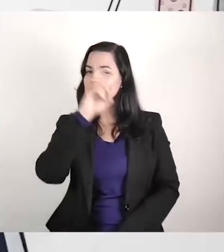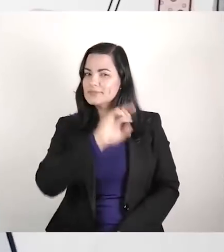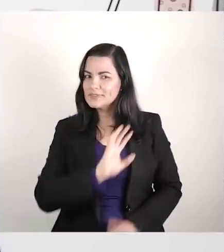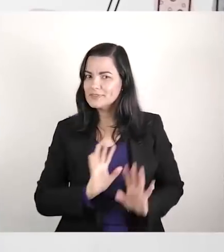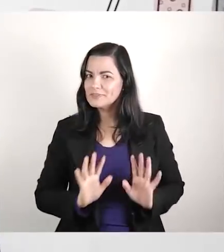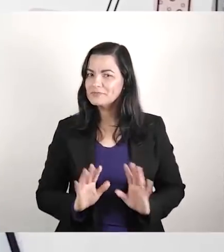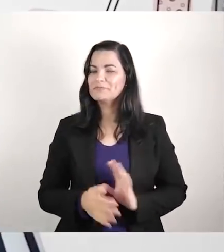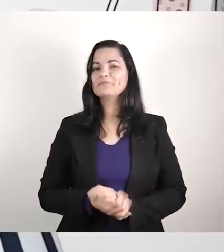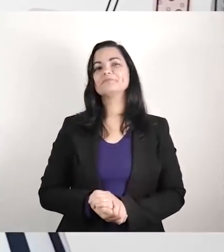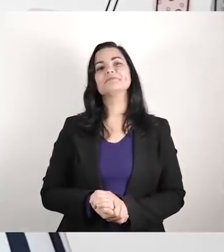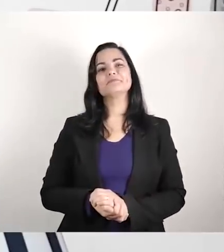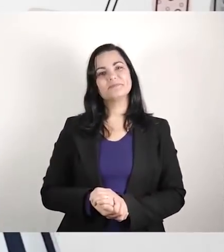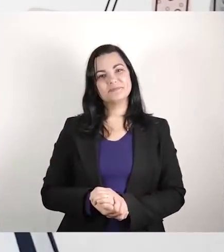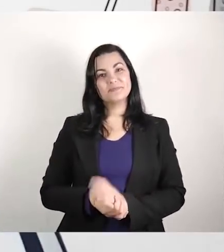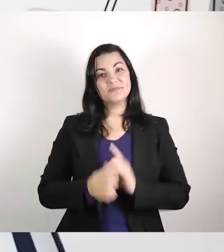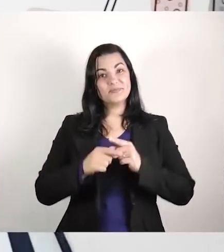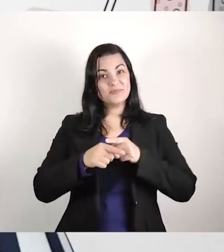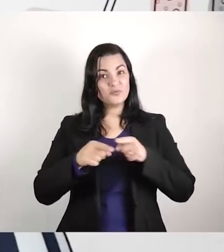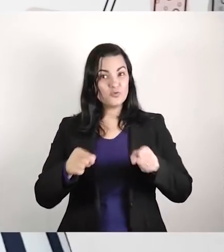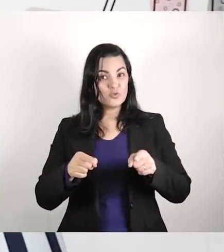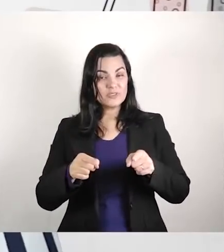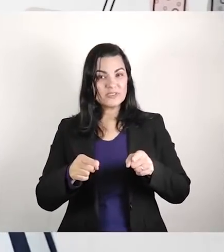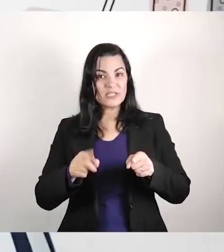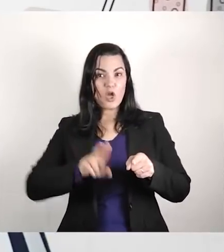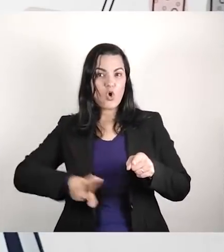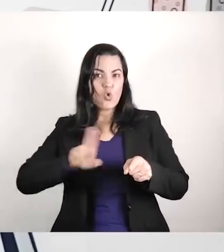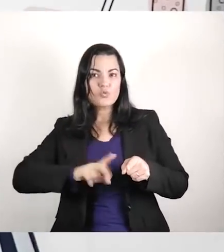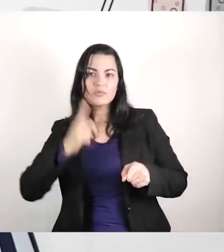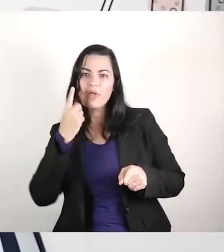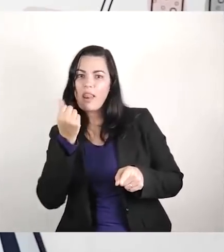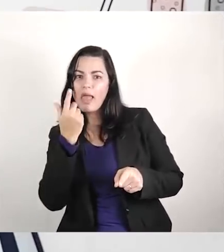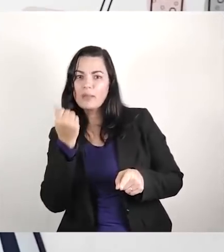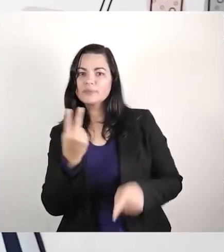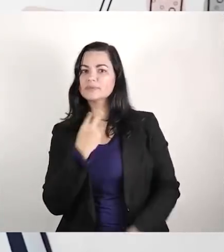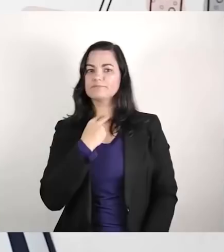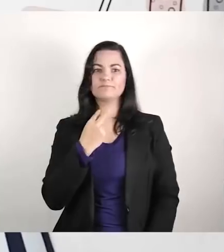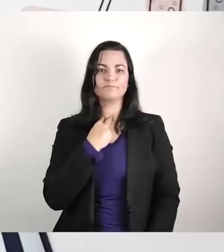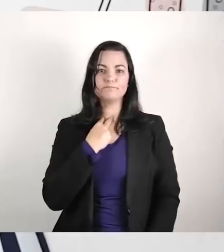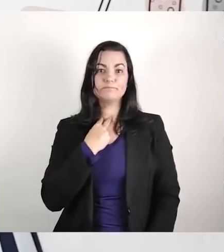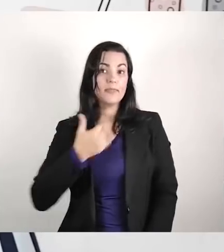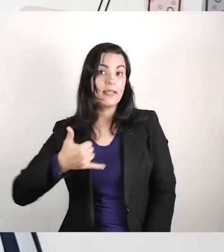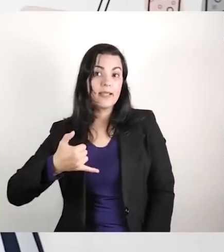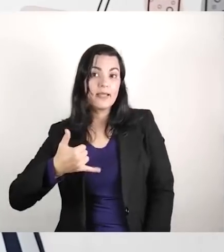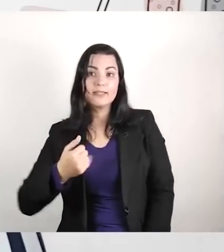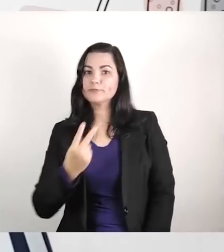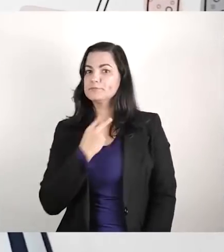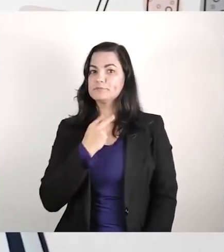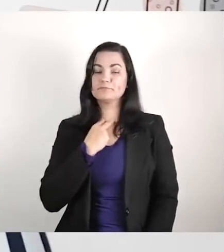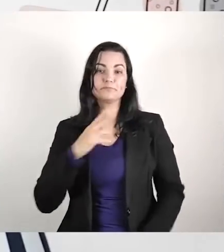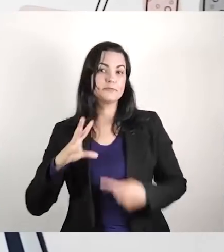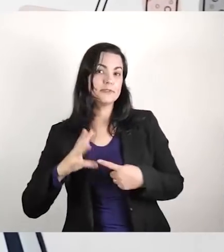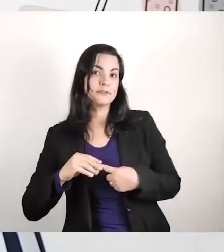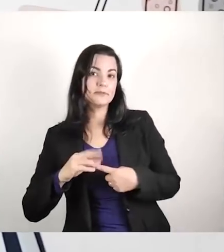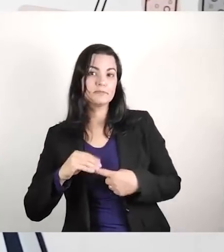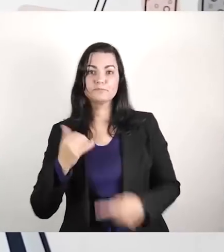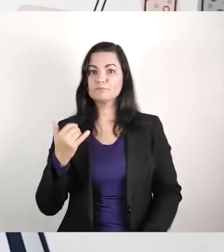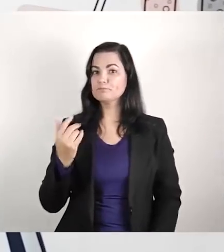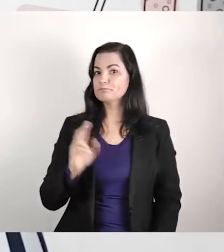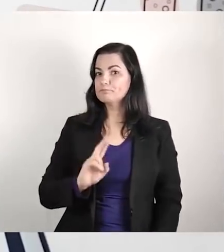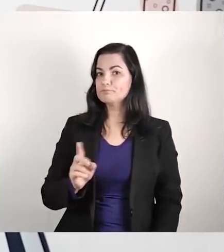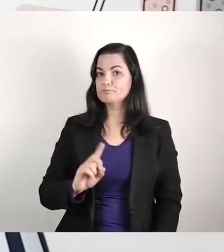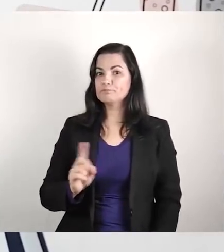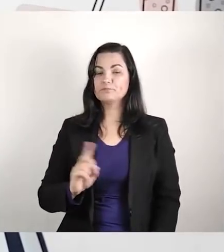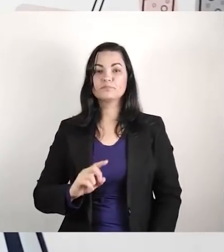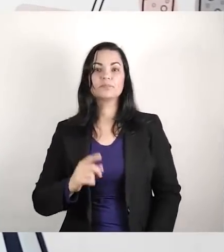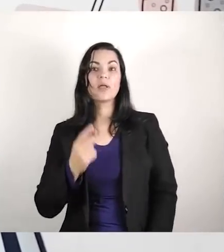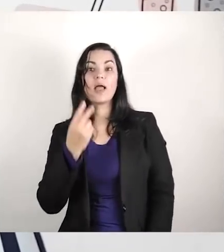pouquinho mais desafiador. Você não pode usar lápis, caneta, canetinha,